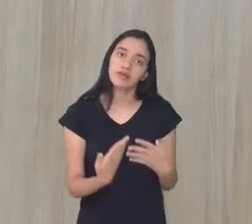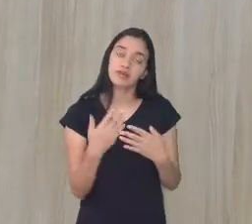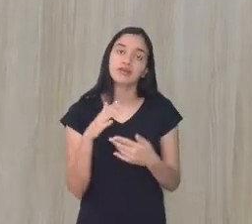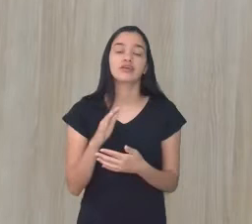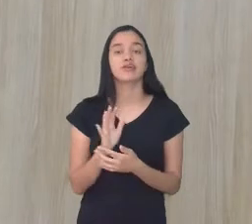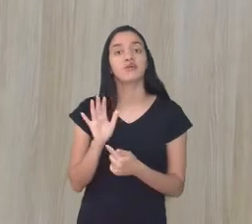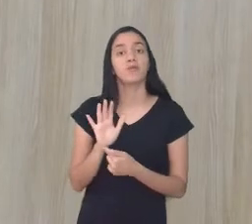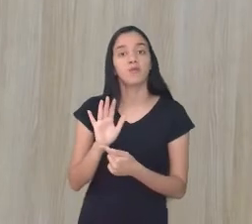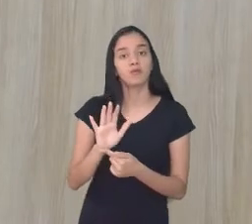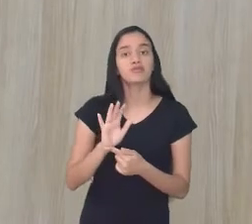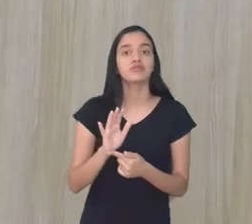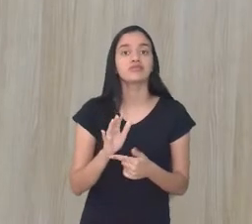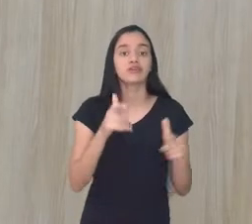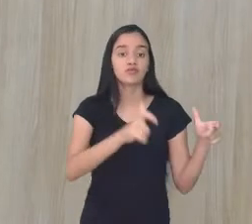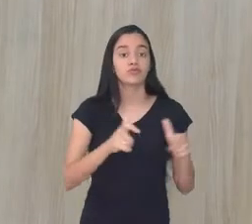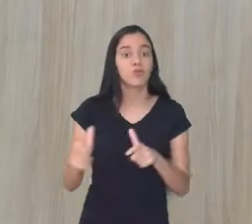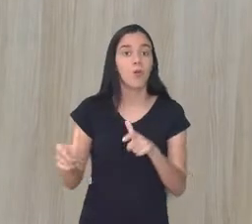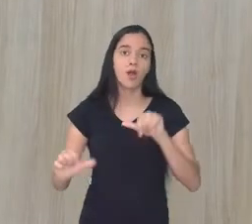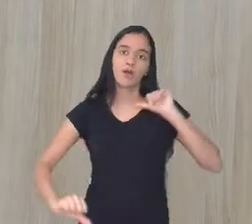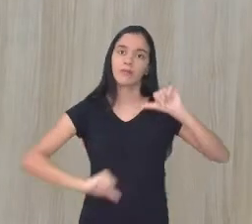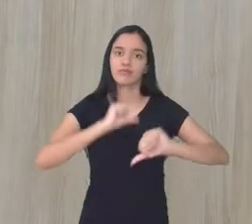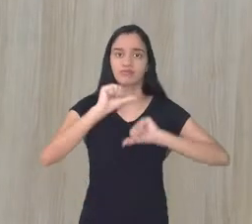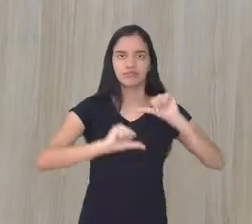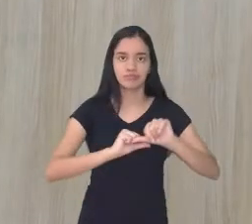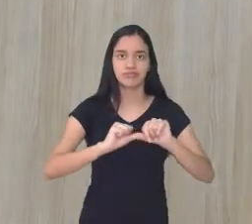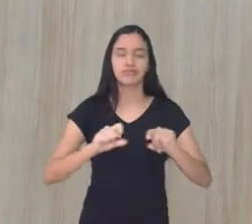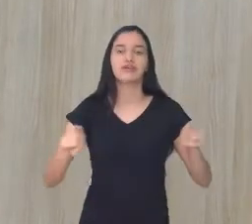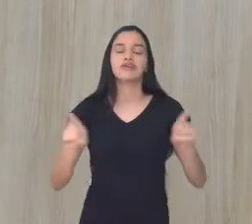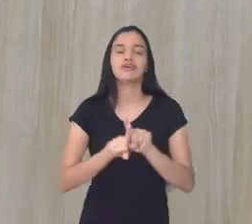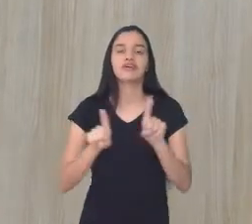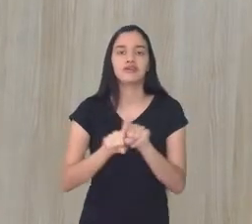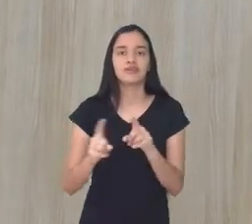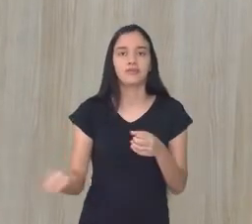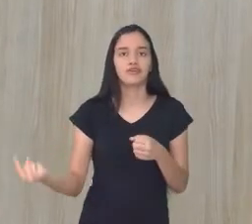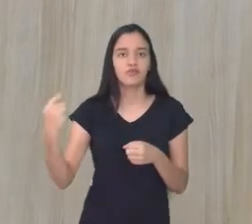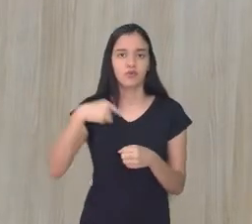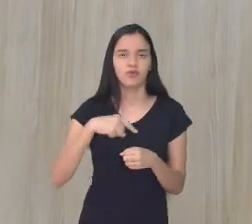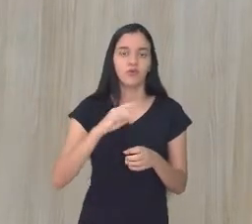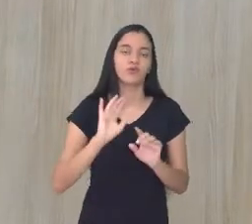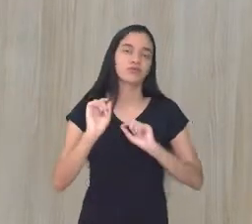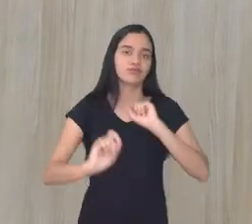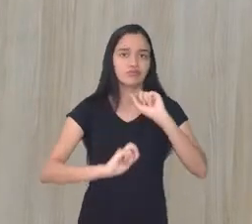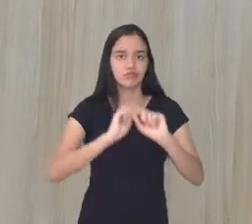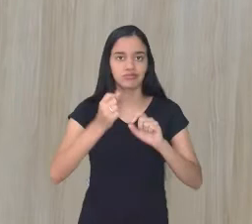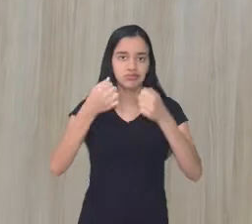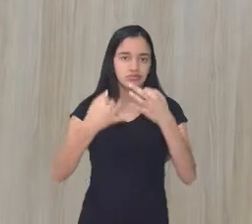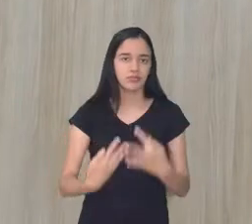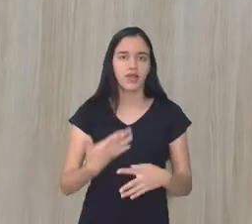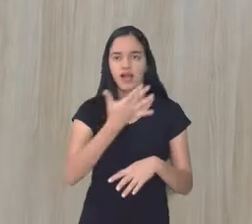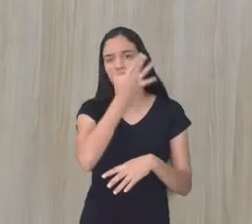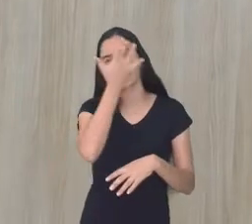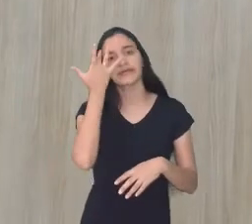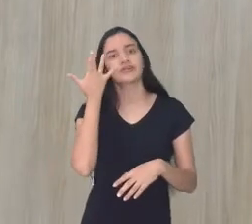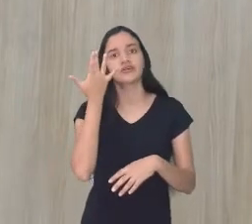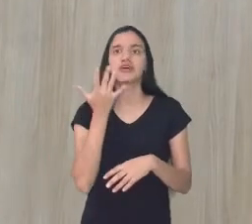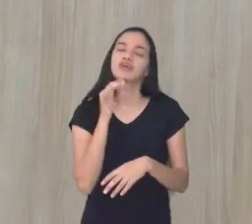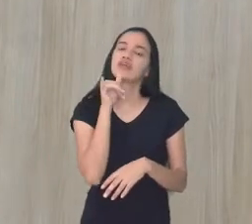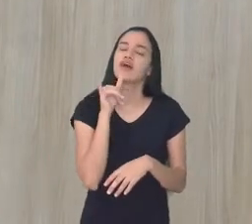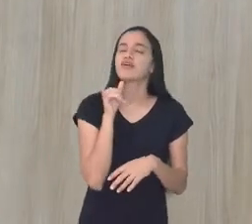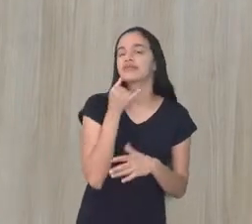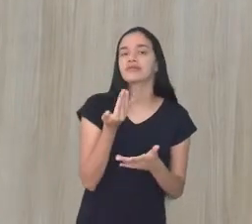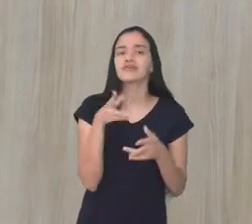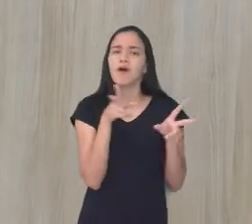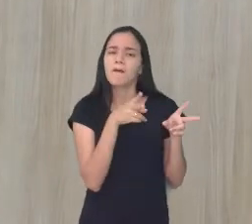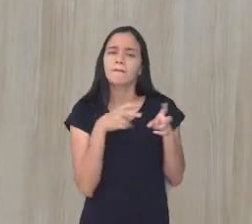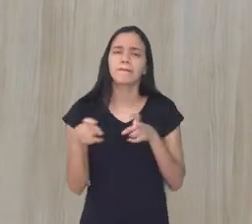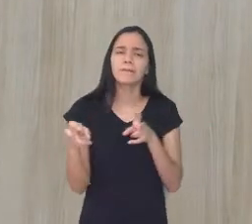de mudar de lugar, né? E aí também, volta àquela cena, não é? Que a pessoa estava